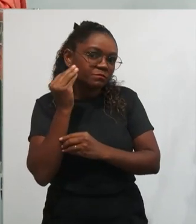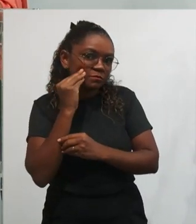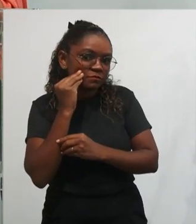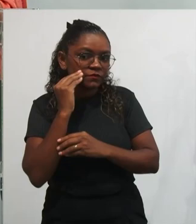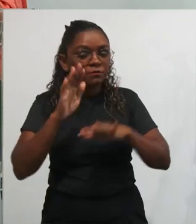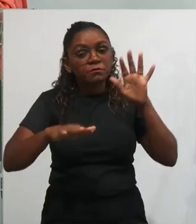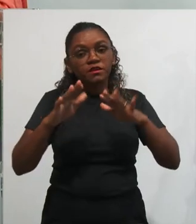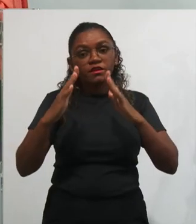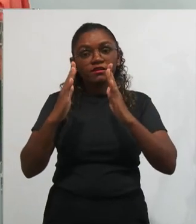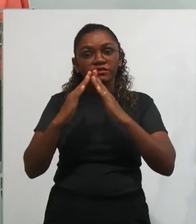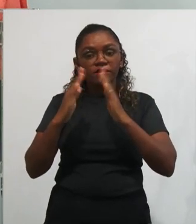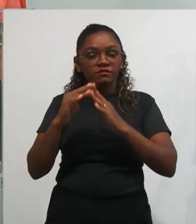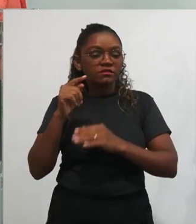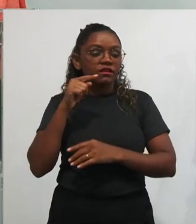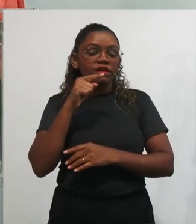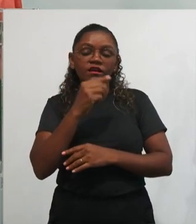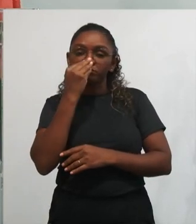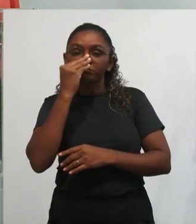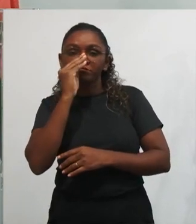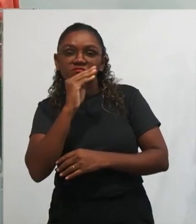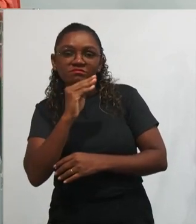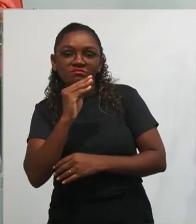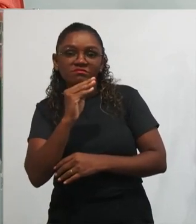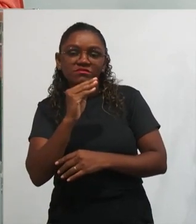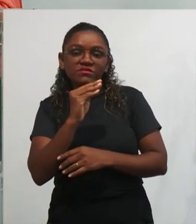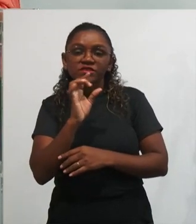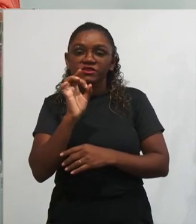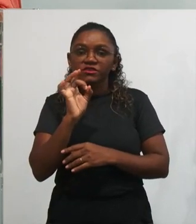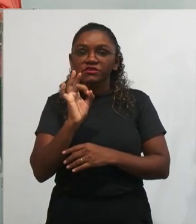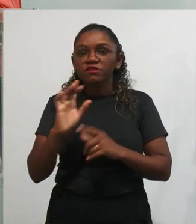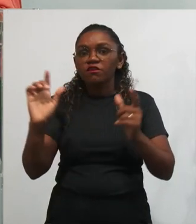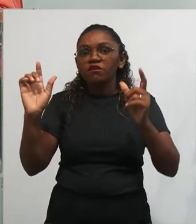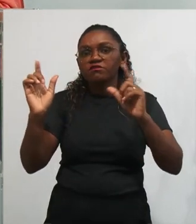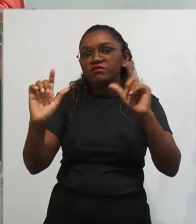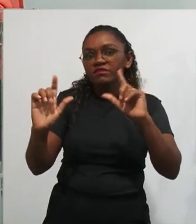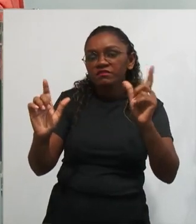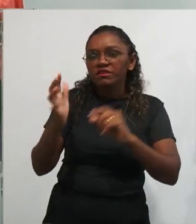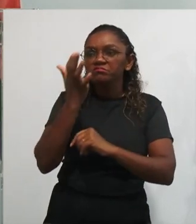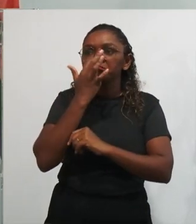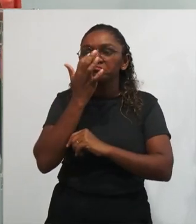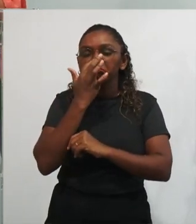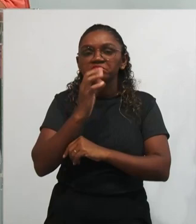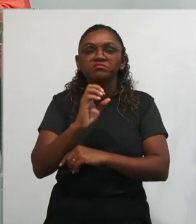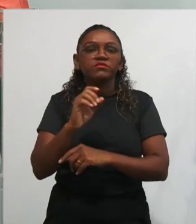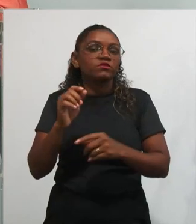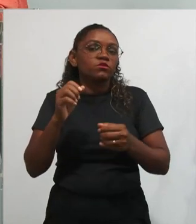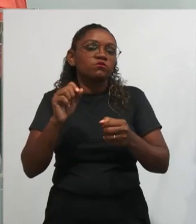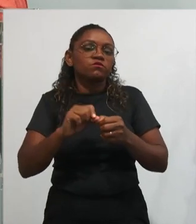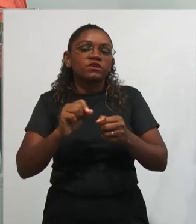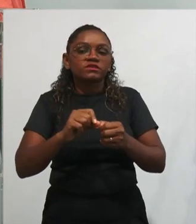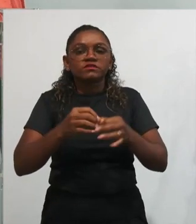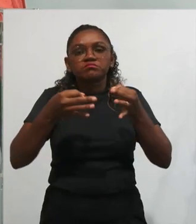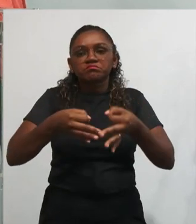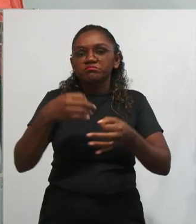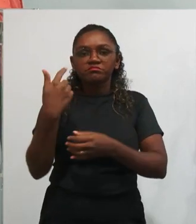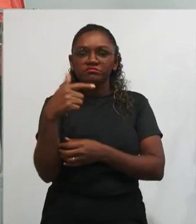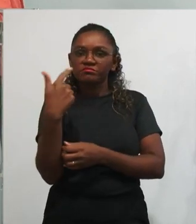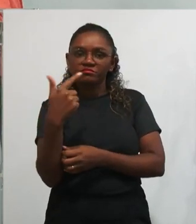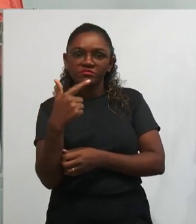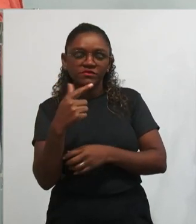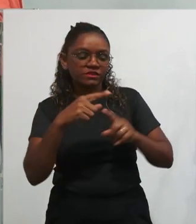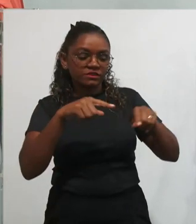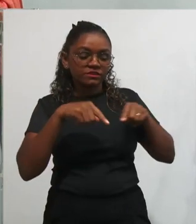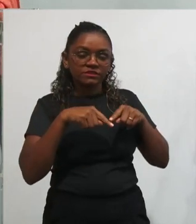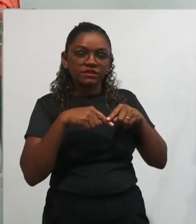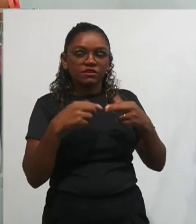casa ela é negligenciada e ela só tem a tela para lidar com isso então ela não traz para a sua vida de sala